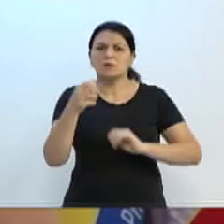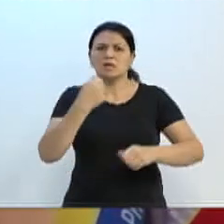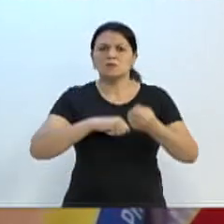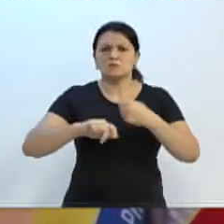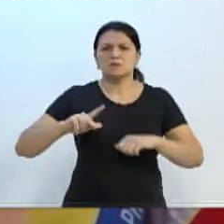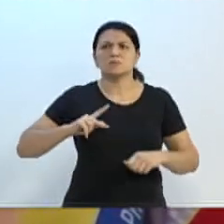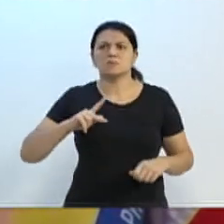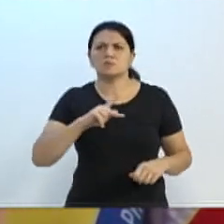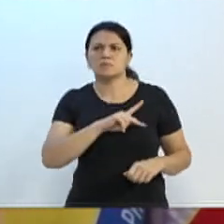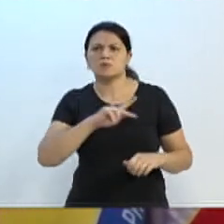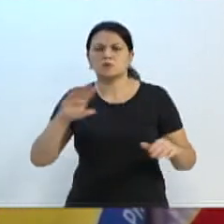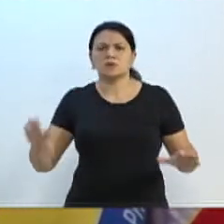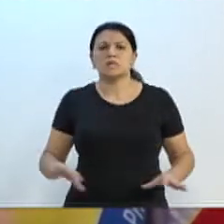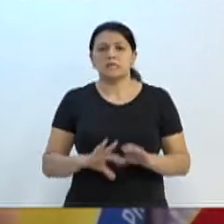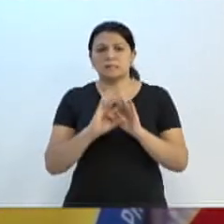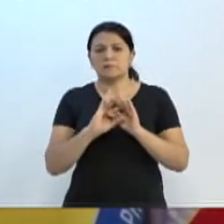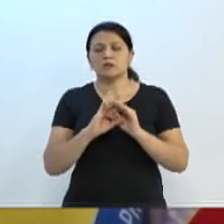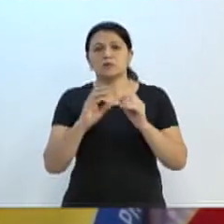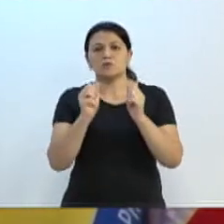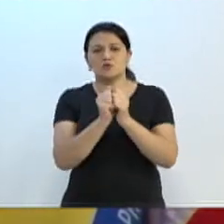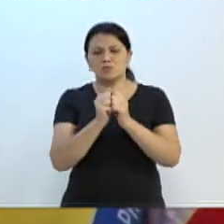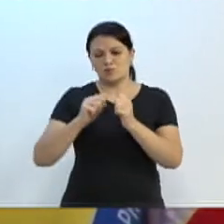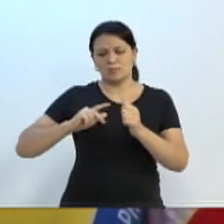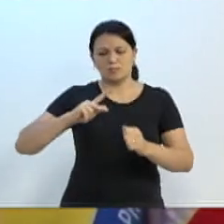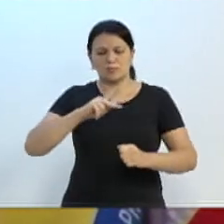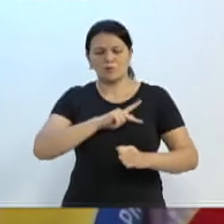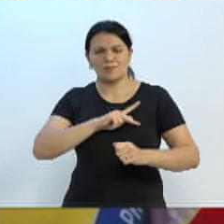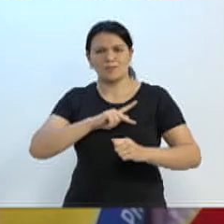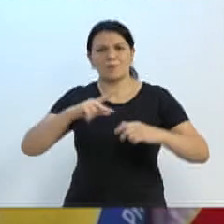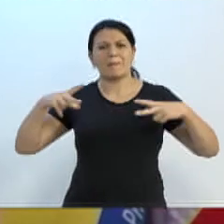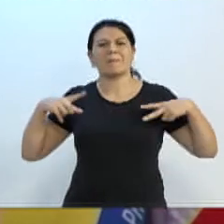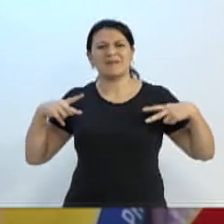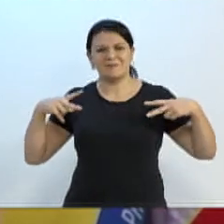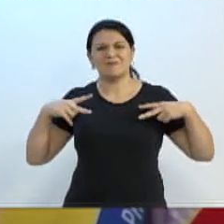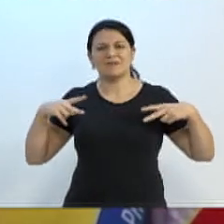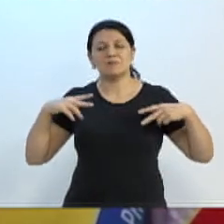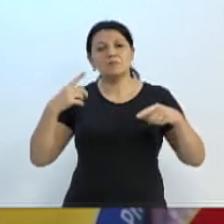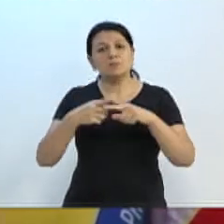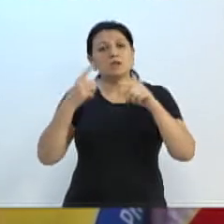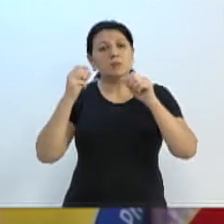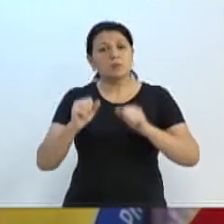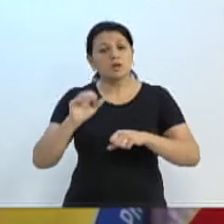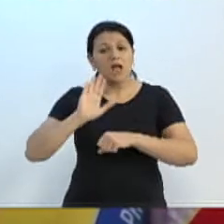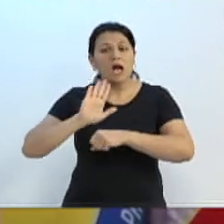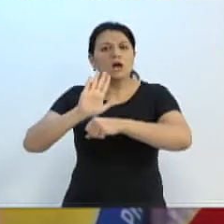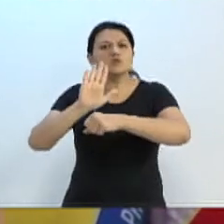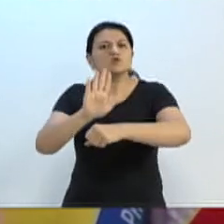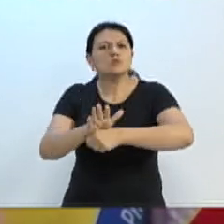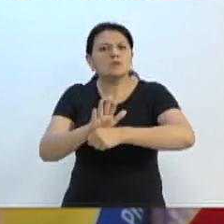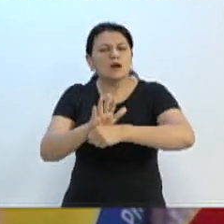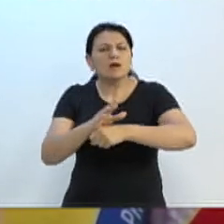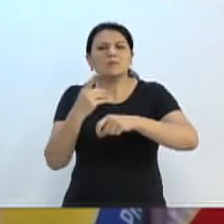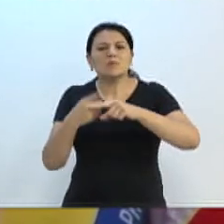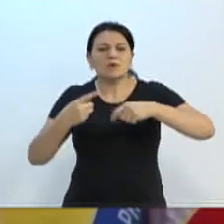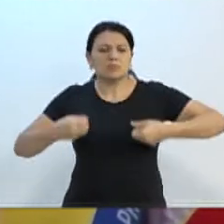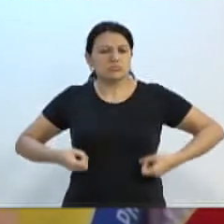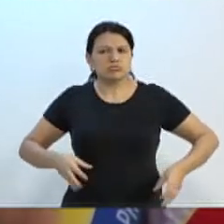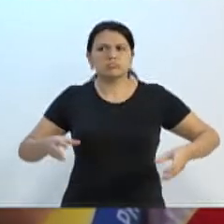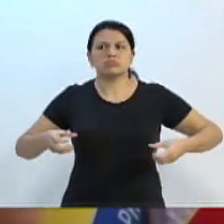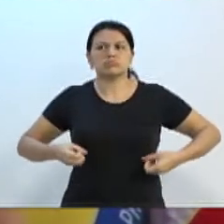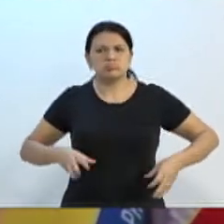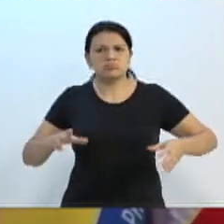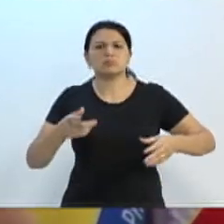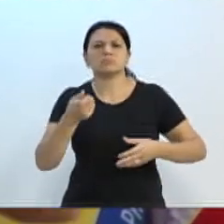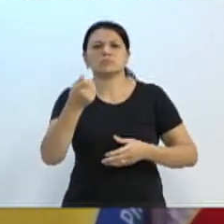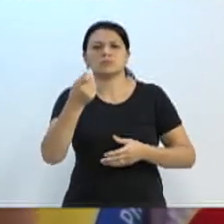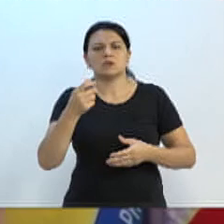pública, dessas parcerias público-privadas, que podem ser a solução para muitos dos problemas e dos dos gastos, inclusive do recurso público que a gente tem. Pensando